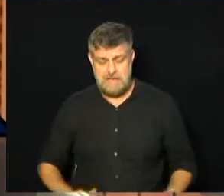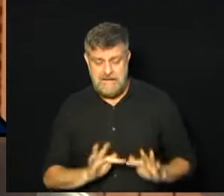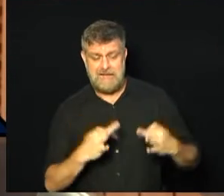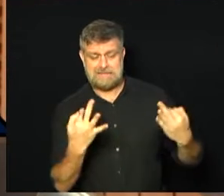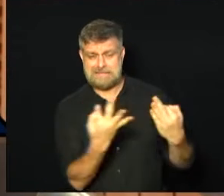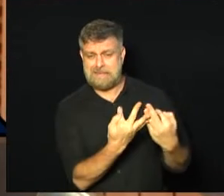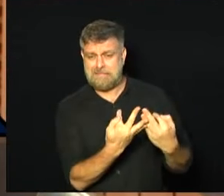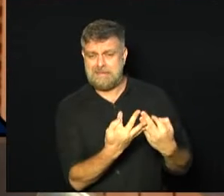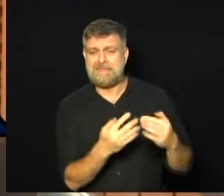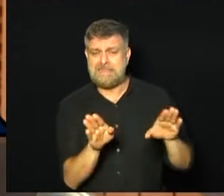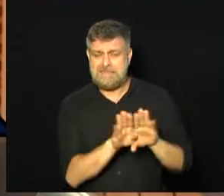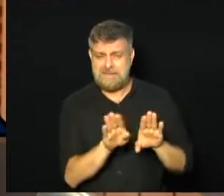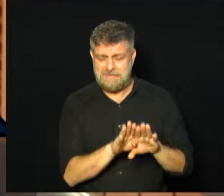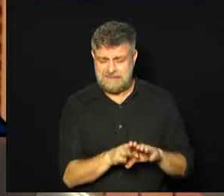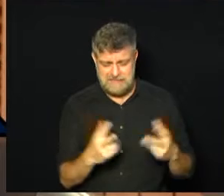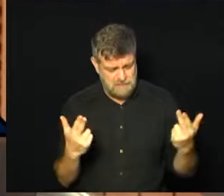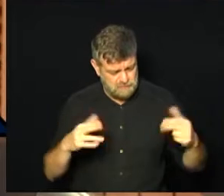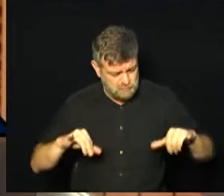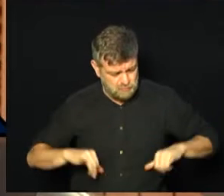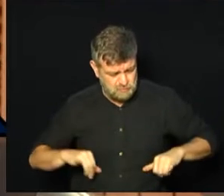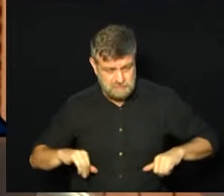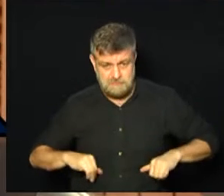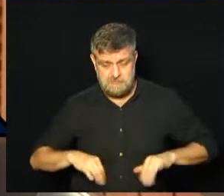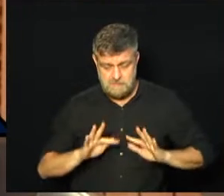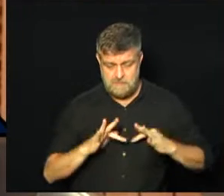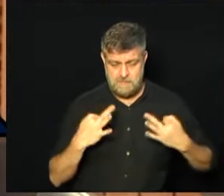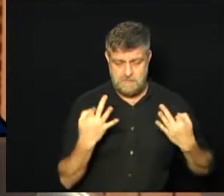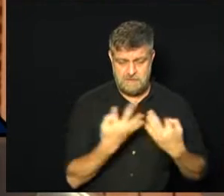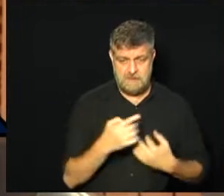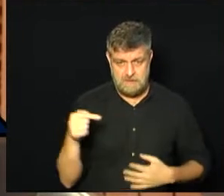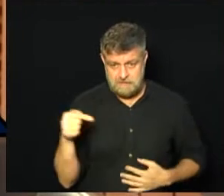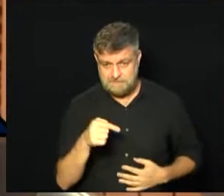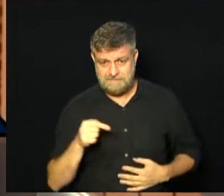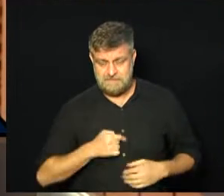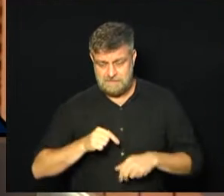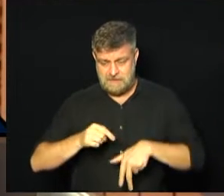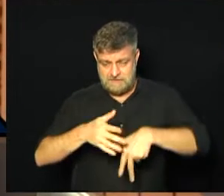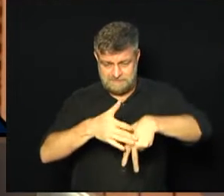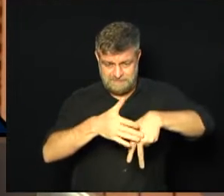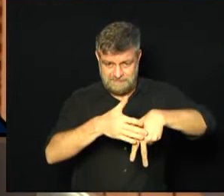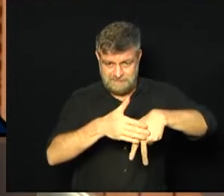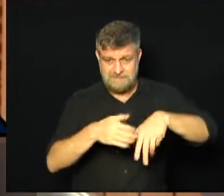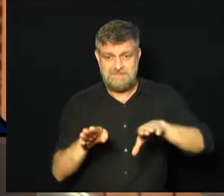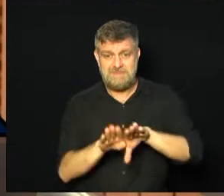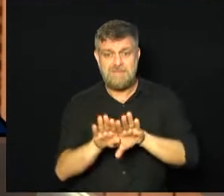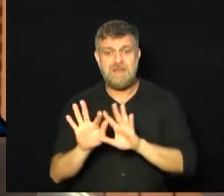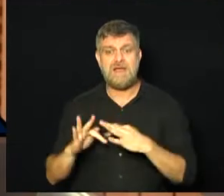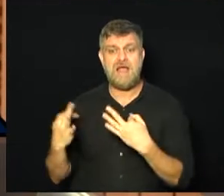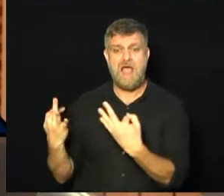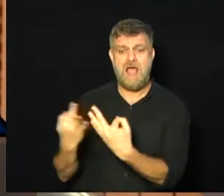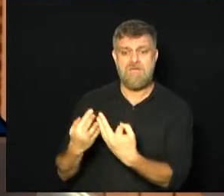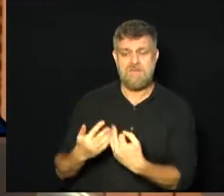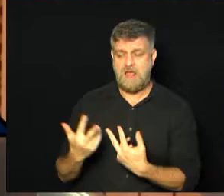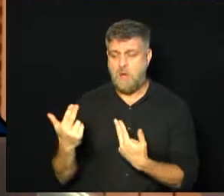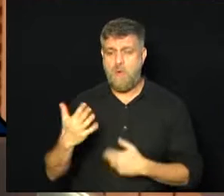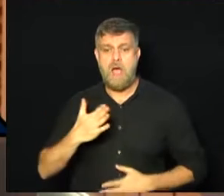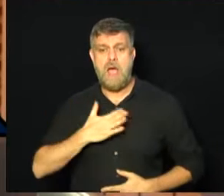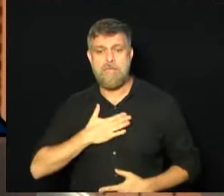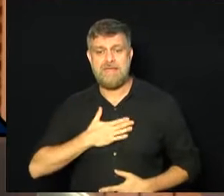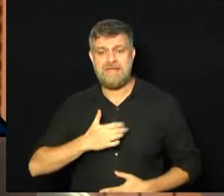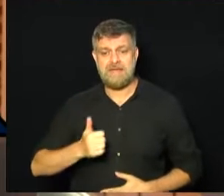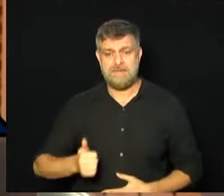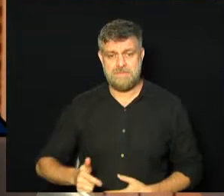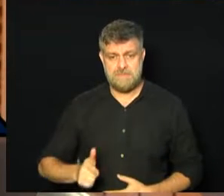famílias. Tanto as famílias que tiveram doentes, como as famílias, como a minha família, que tem